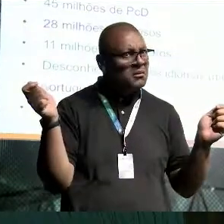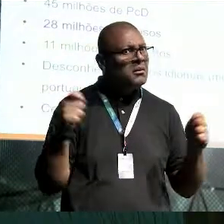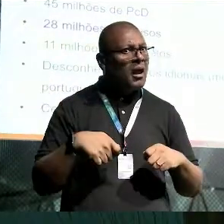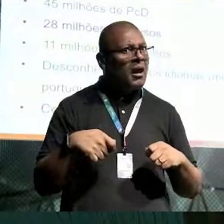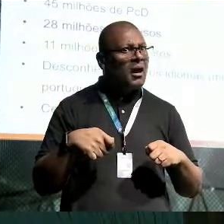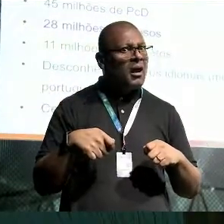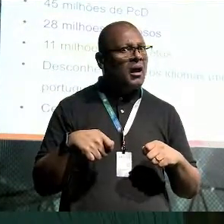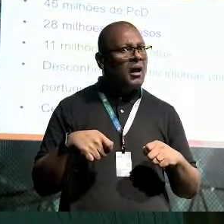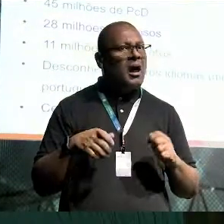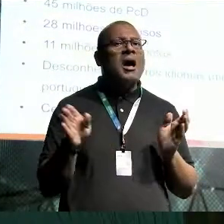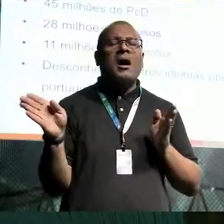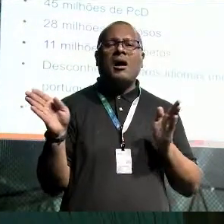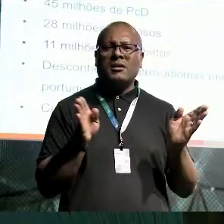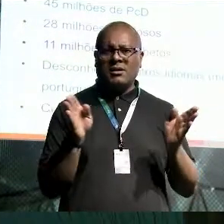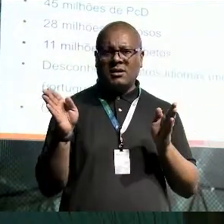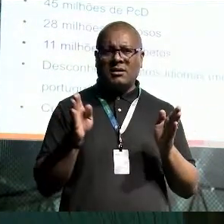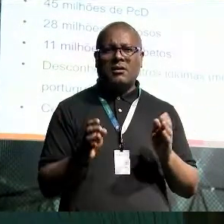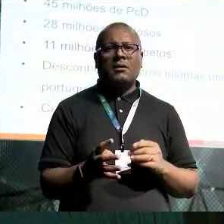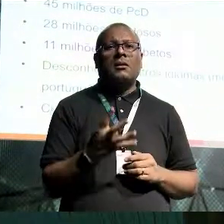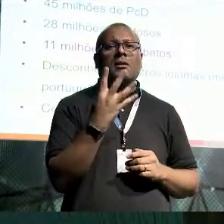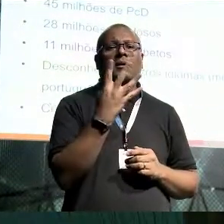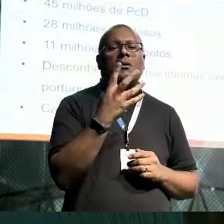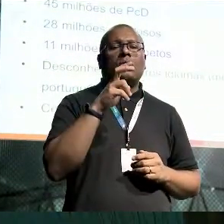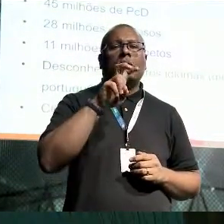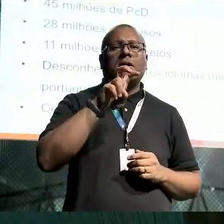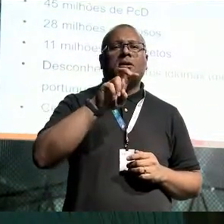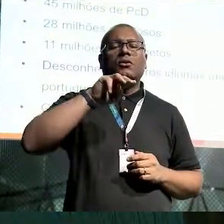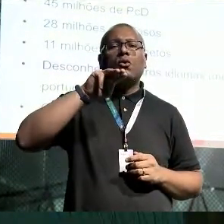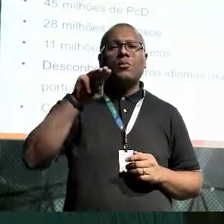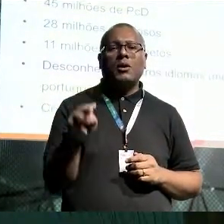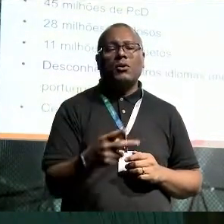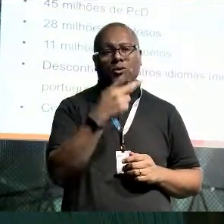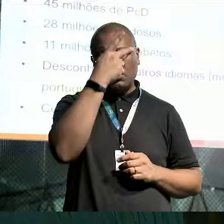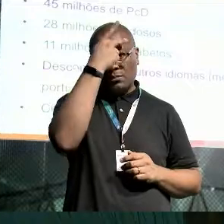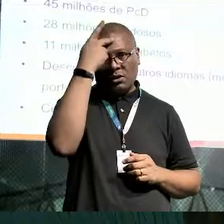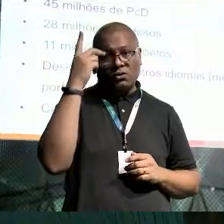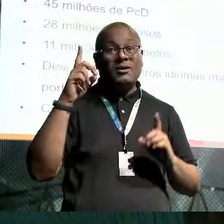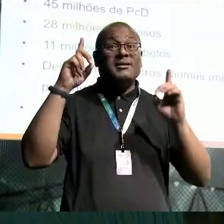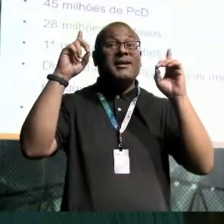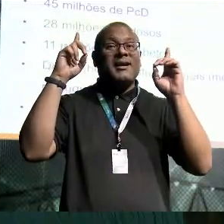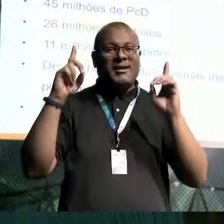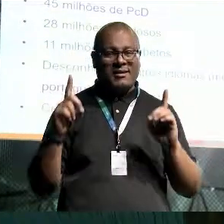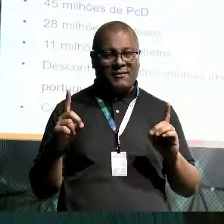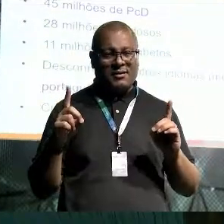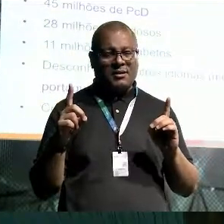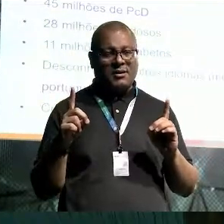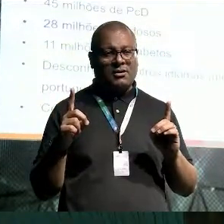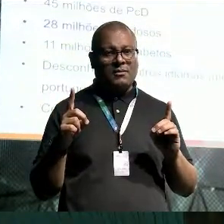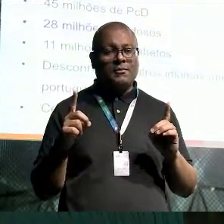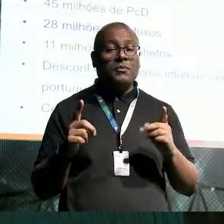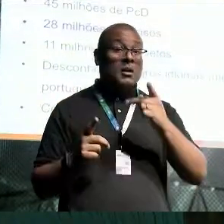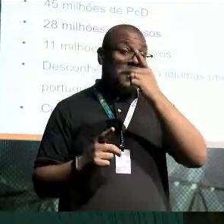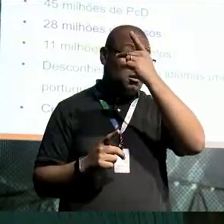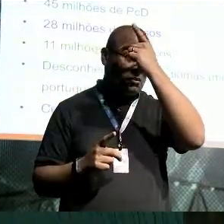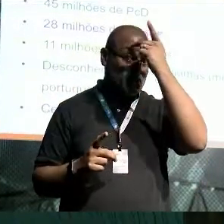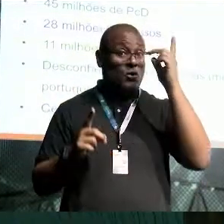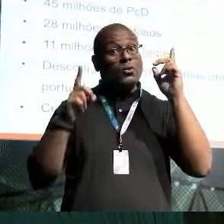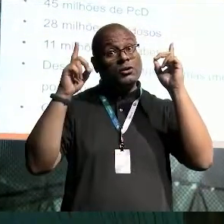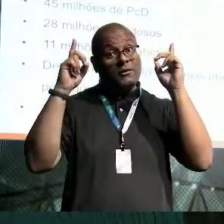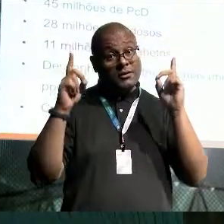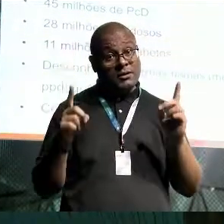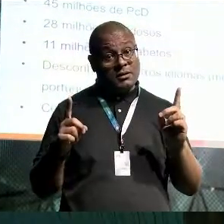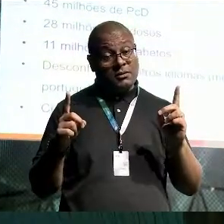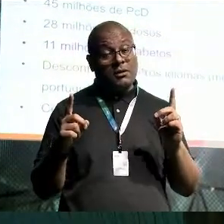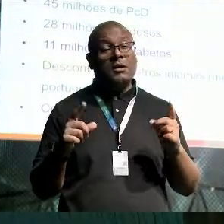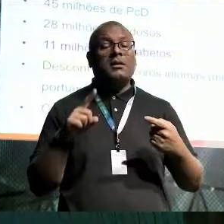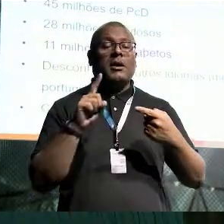são acessíveis para 45 milhões de pessoas com deficiência? Quando a gente fala pessoa com deficiência, a gente